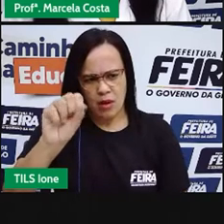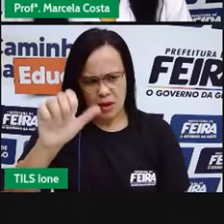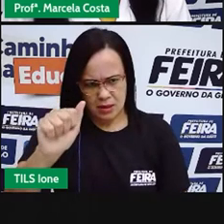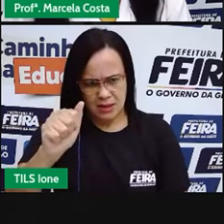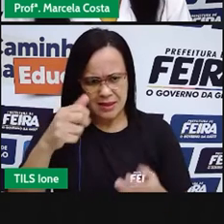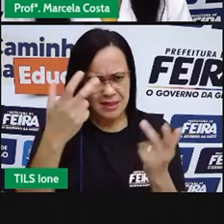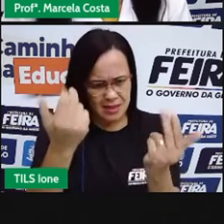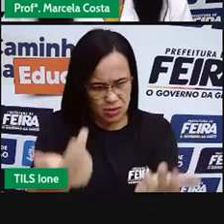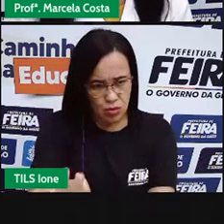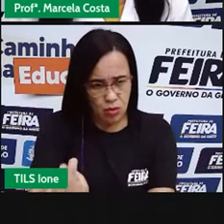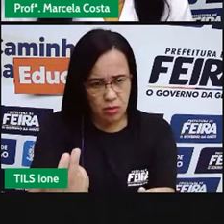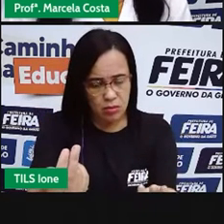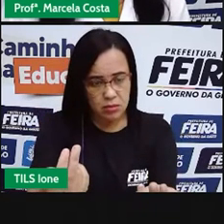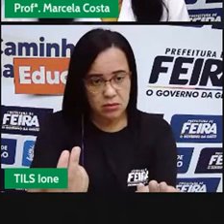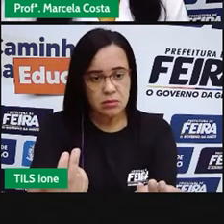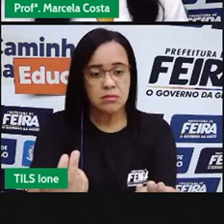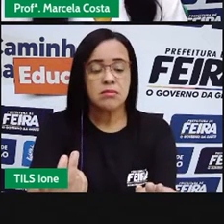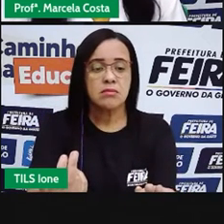é